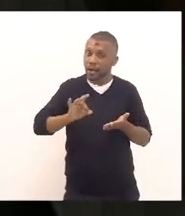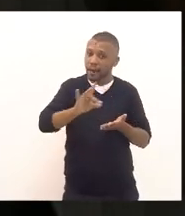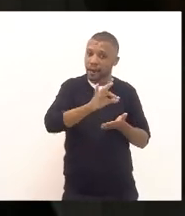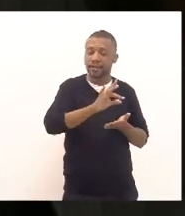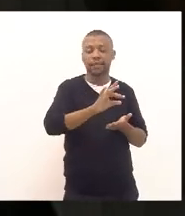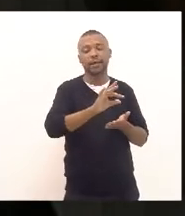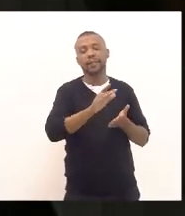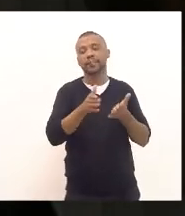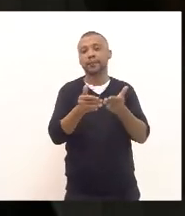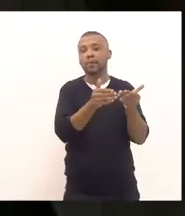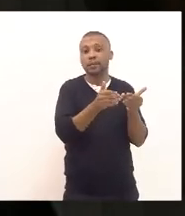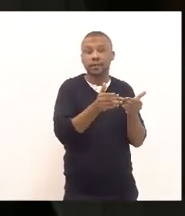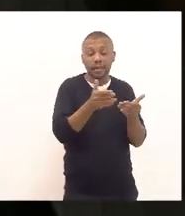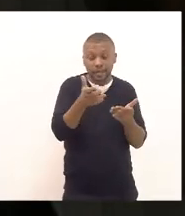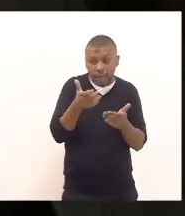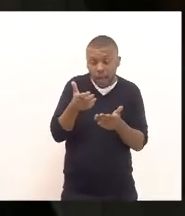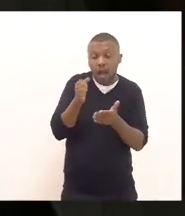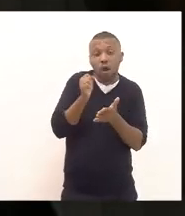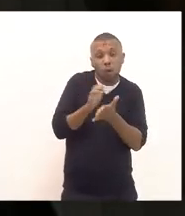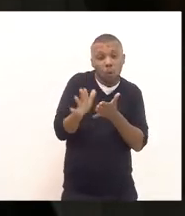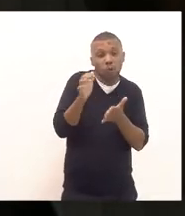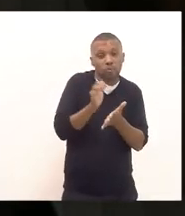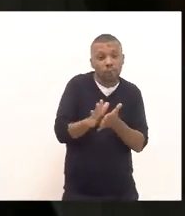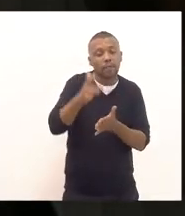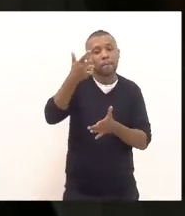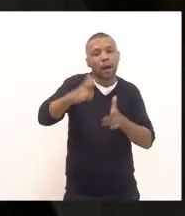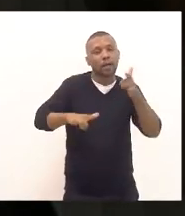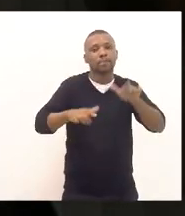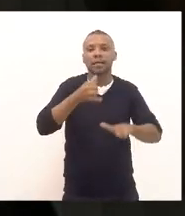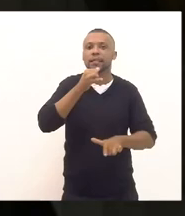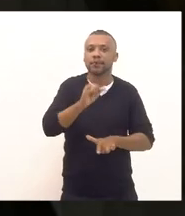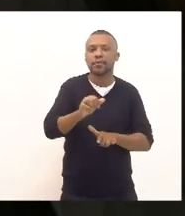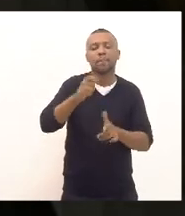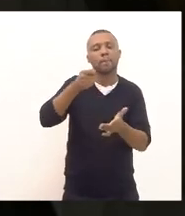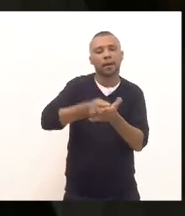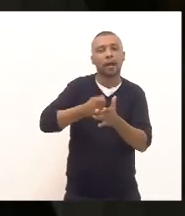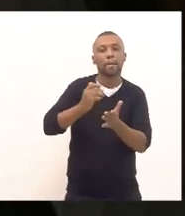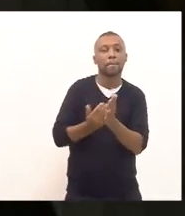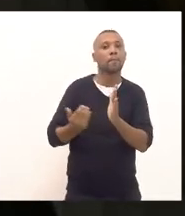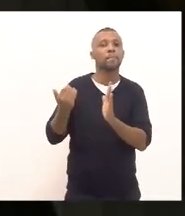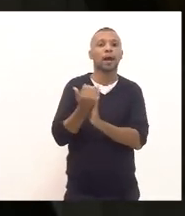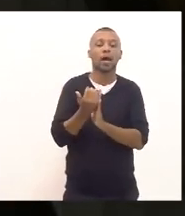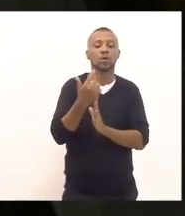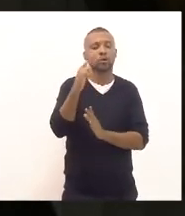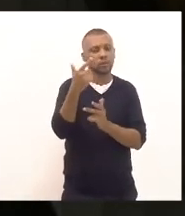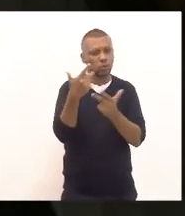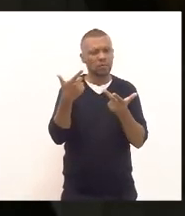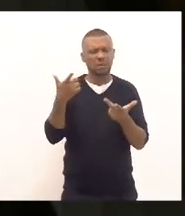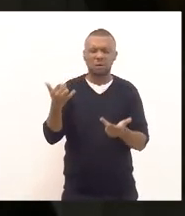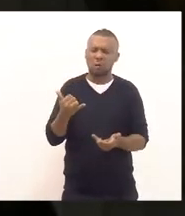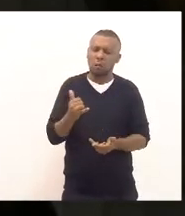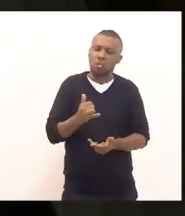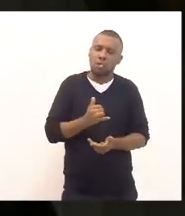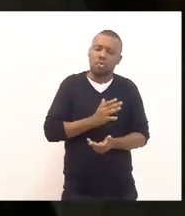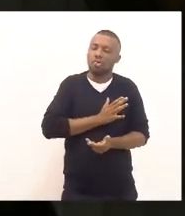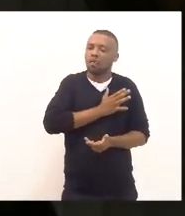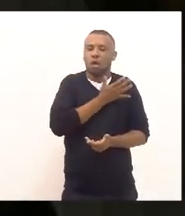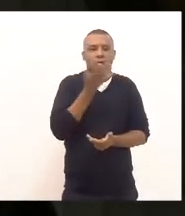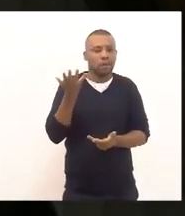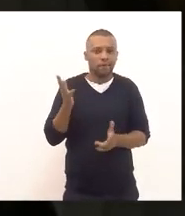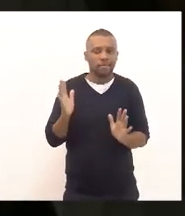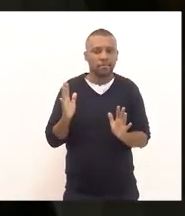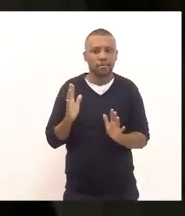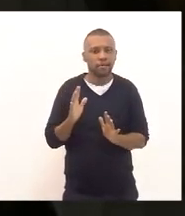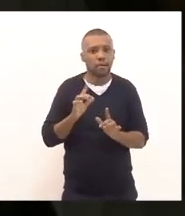seja a multa por querer consumir Mais energia e pagar por mais energia outro caso também grotesco patético mas que a realidade